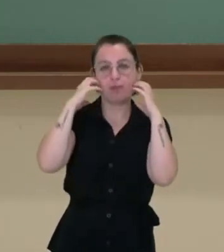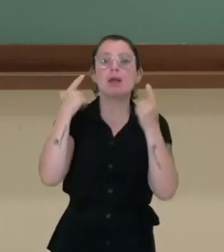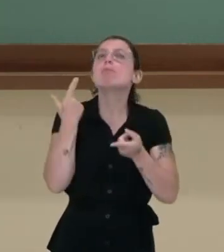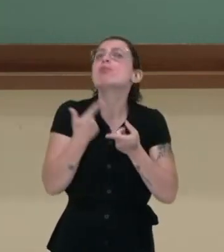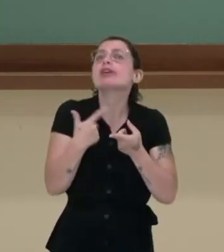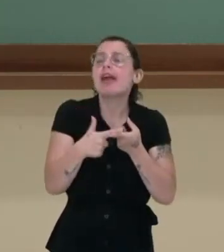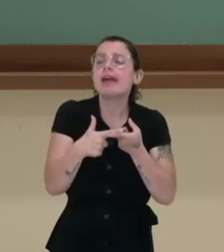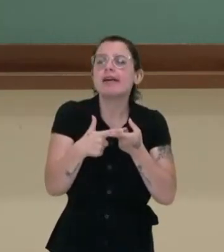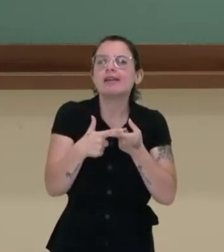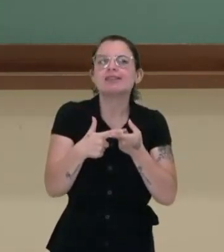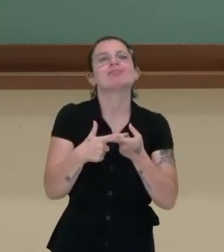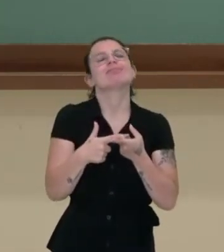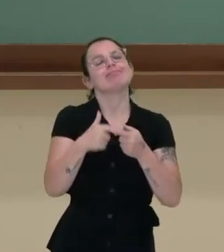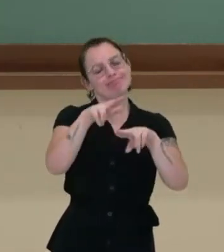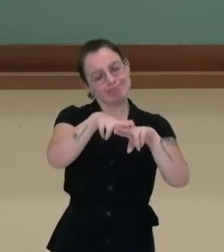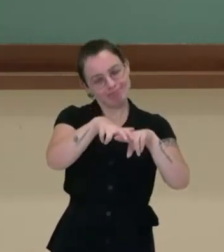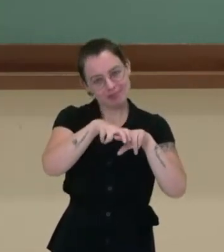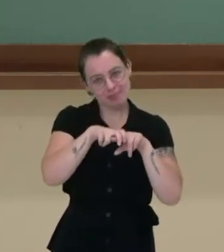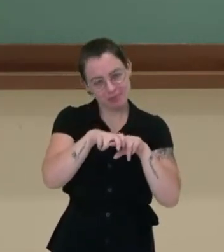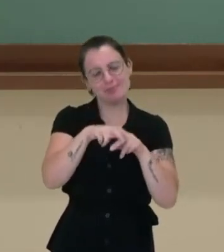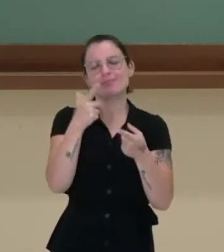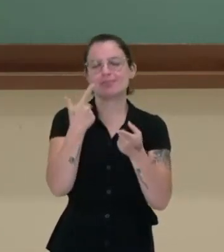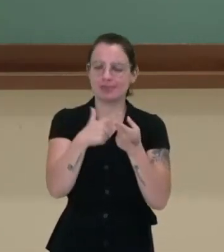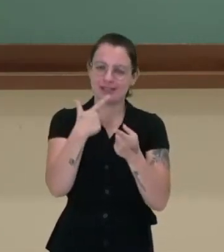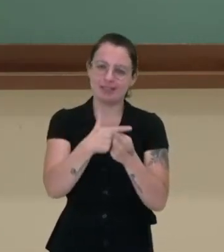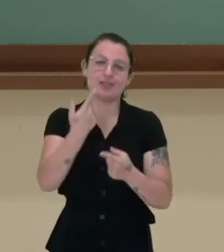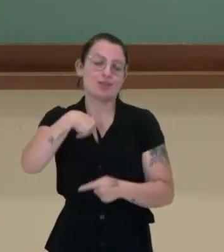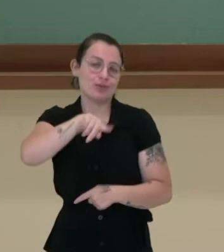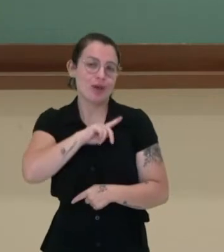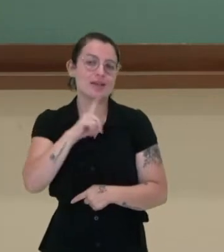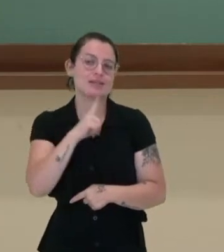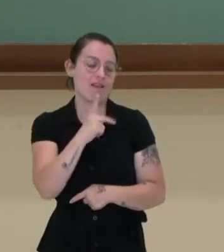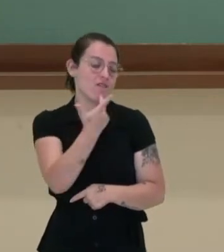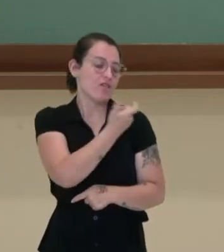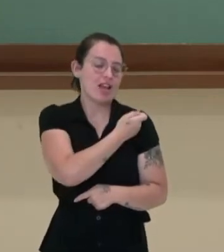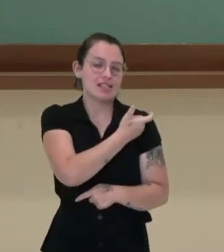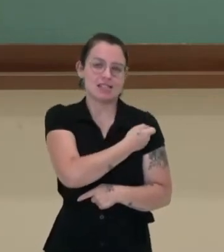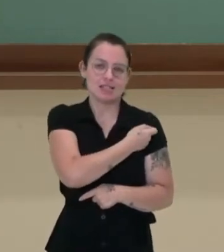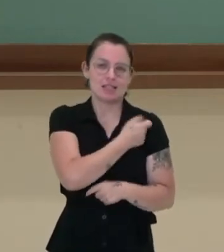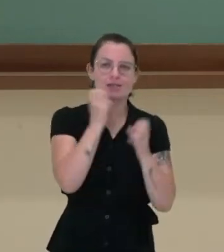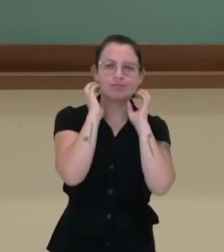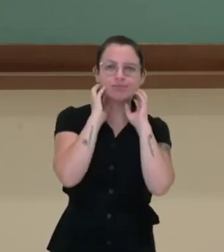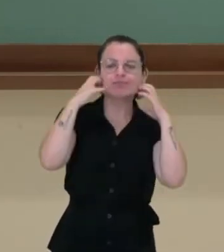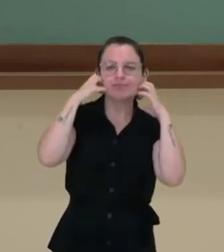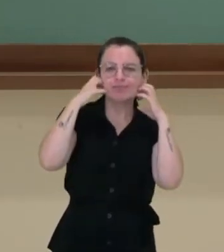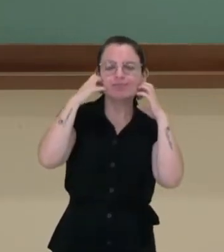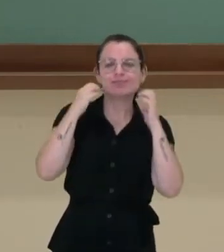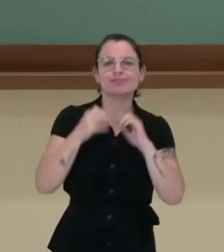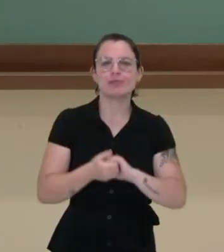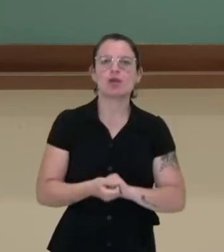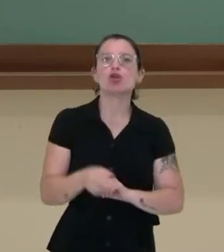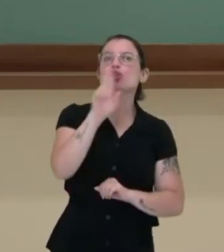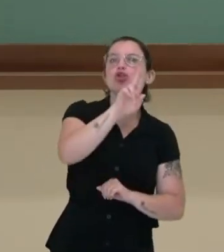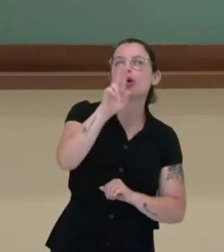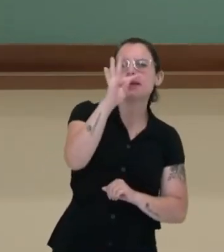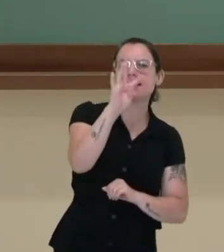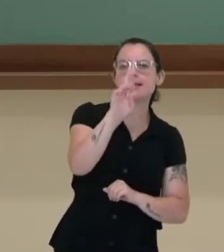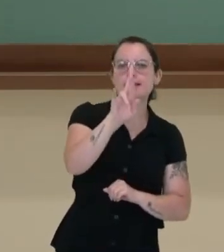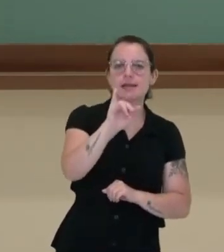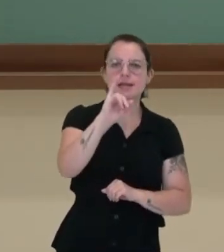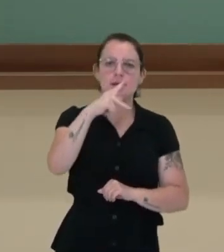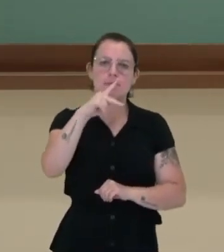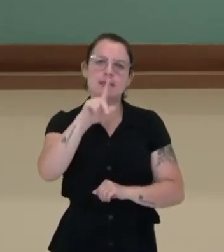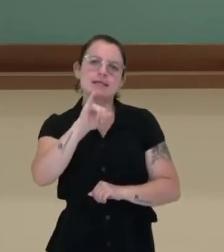quê? Justamente porque temos a vacina tríplice viral. E